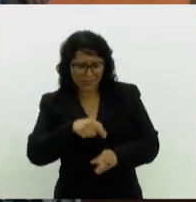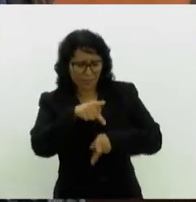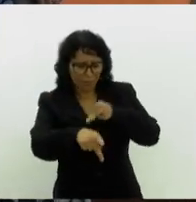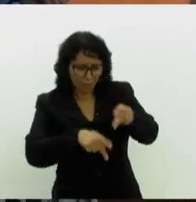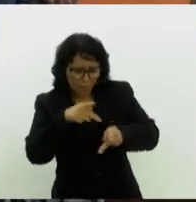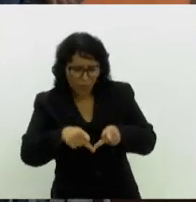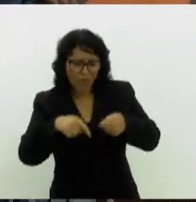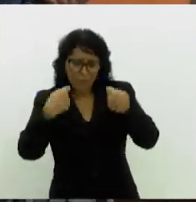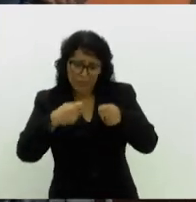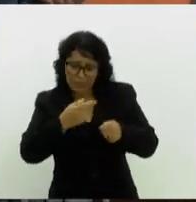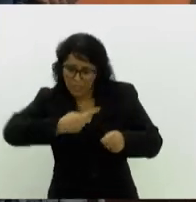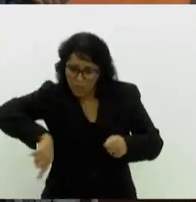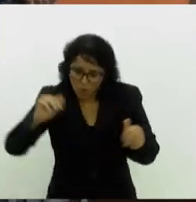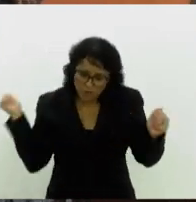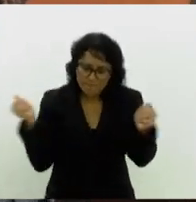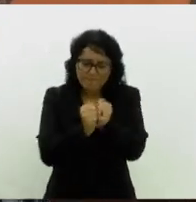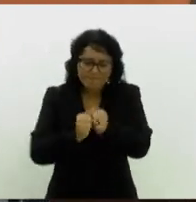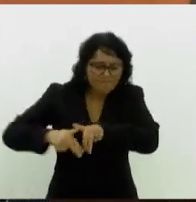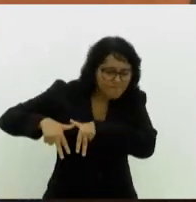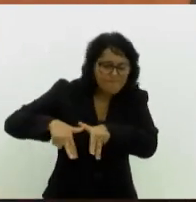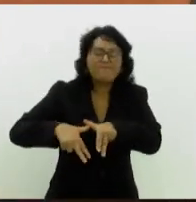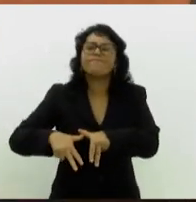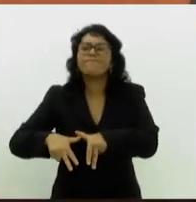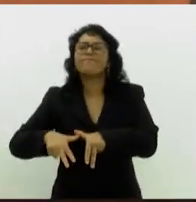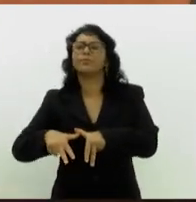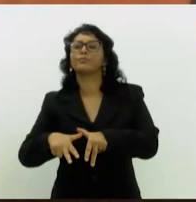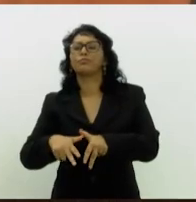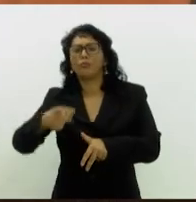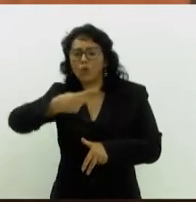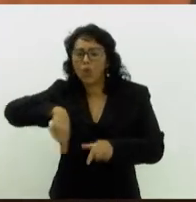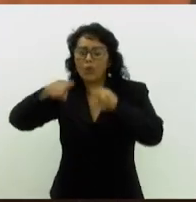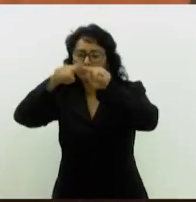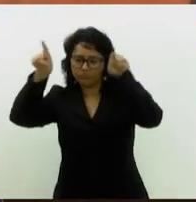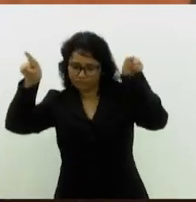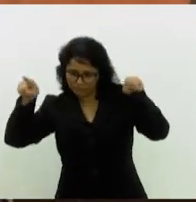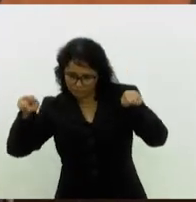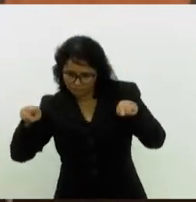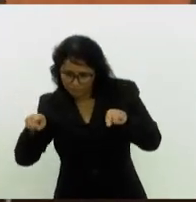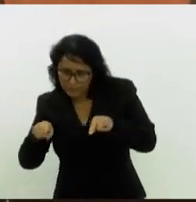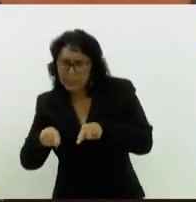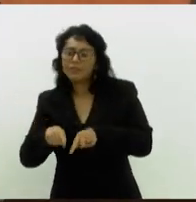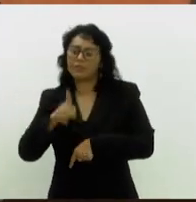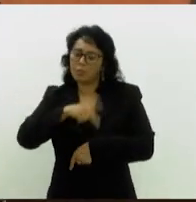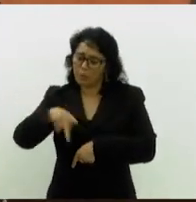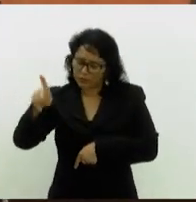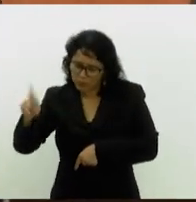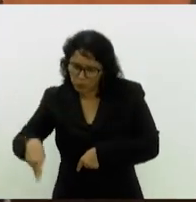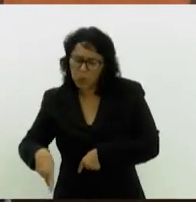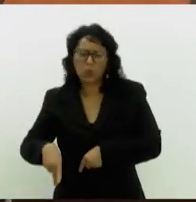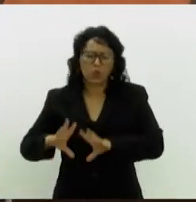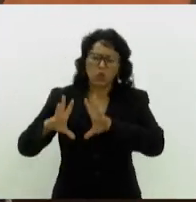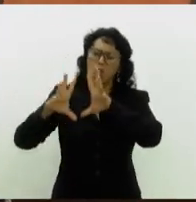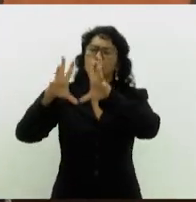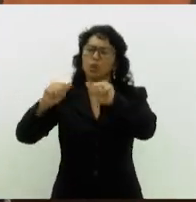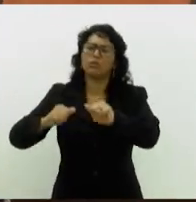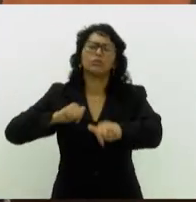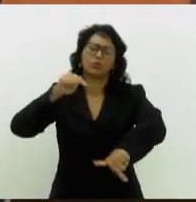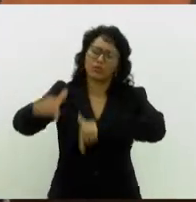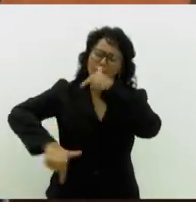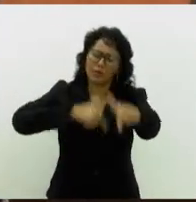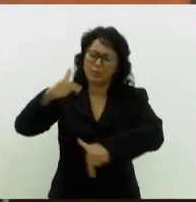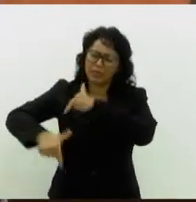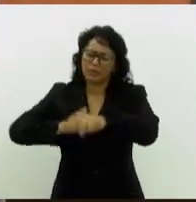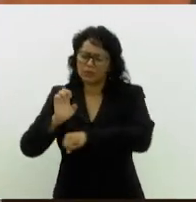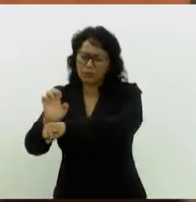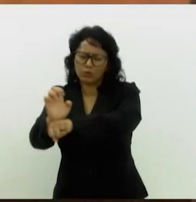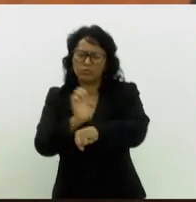é o fos perde a nossa solidariedade é aos Servidores Públicos do Estado do Rio de Janeiro e a nossa cobrança para que o governador que é